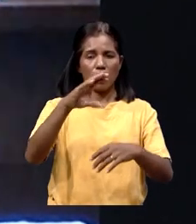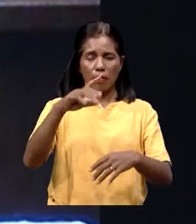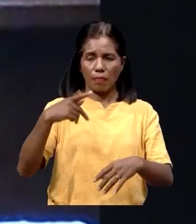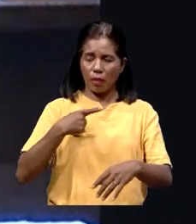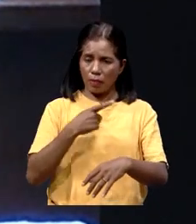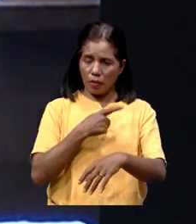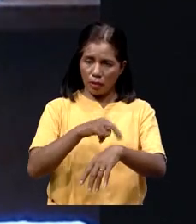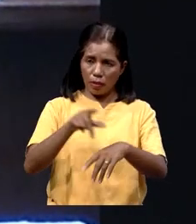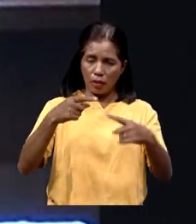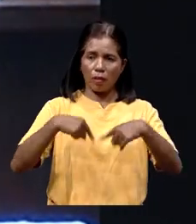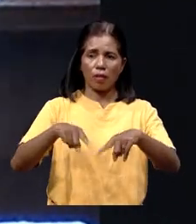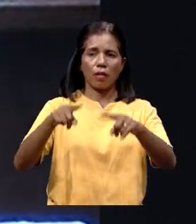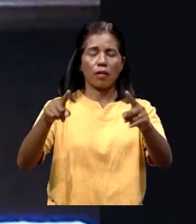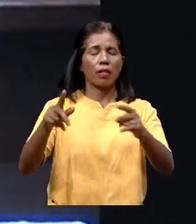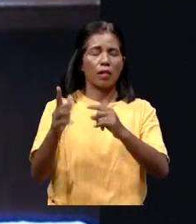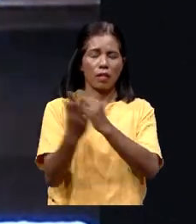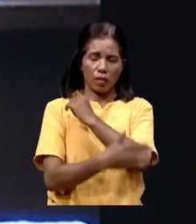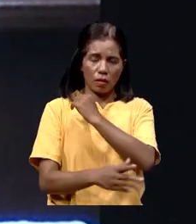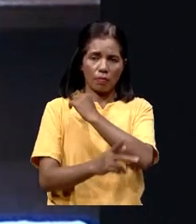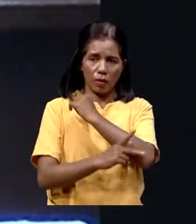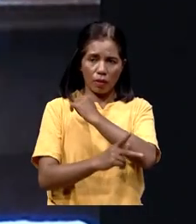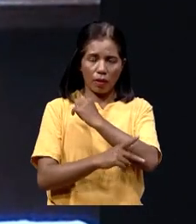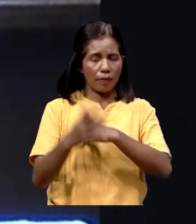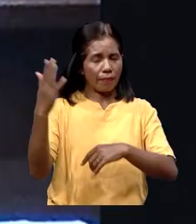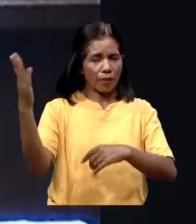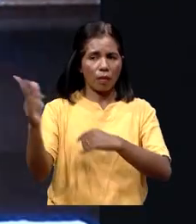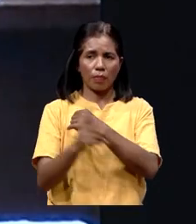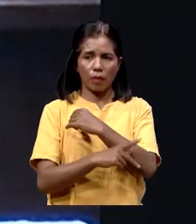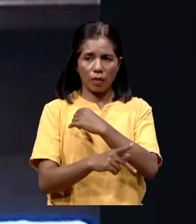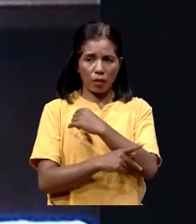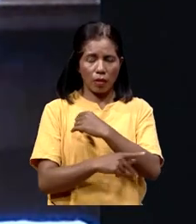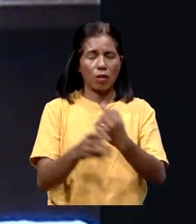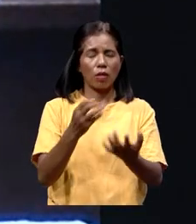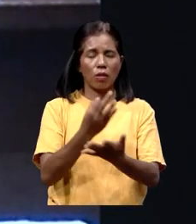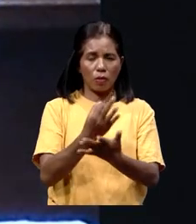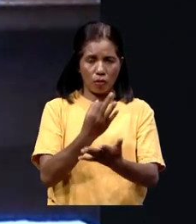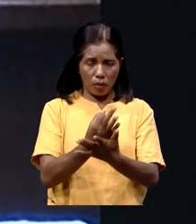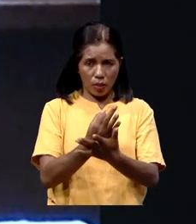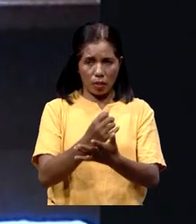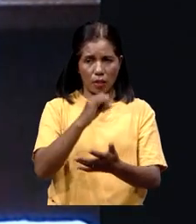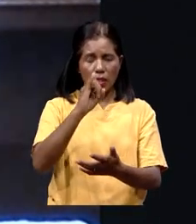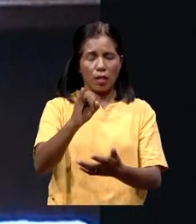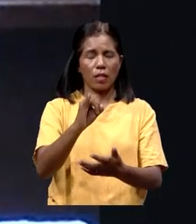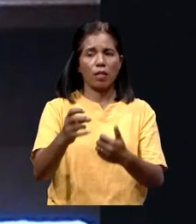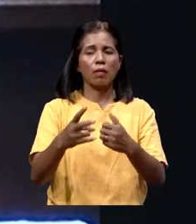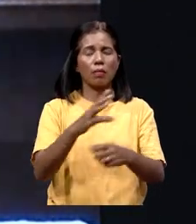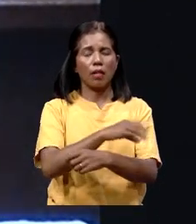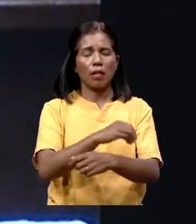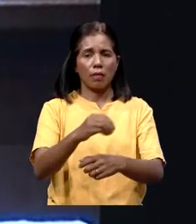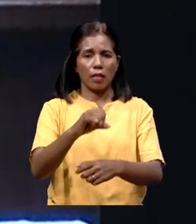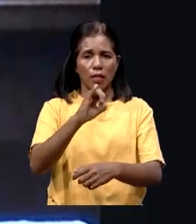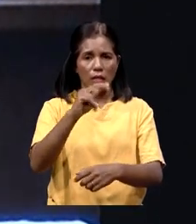nacional, baia iha Portugal, iha Portugal ne saldo fundo. Fundo de reserva de segurança social,